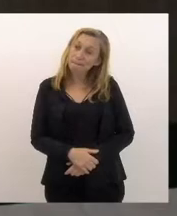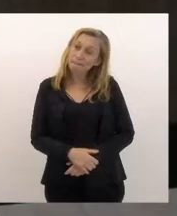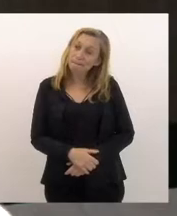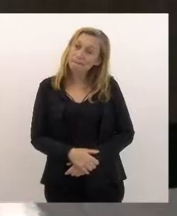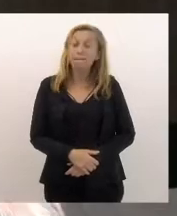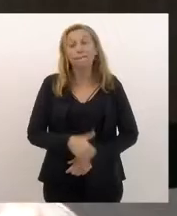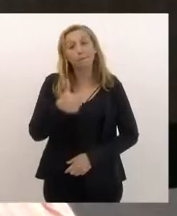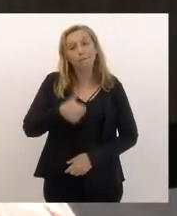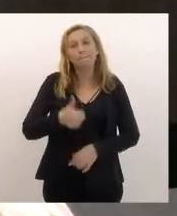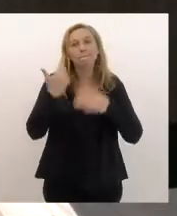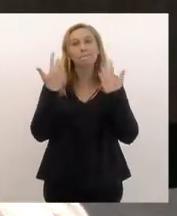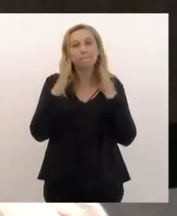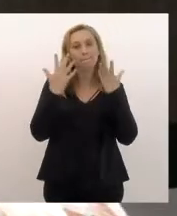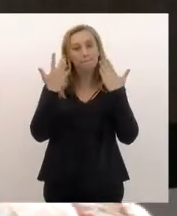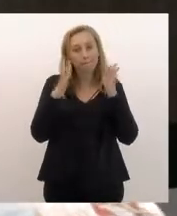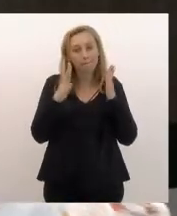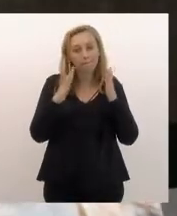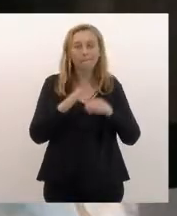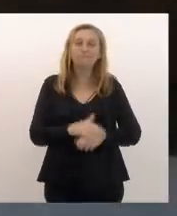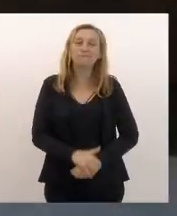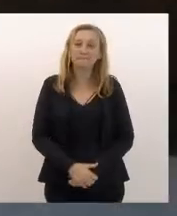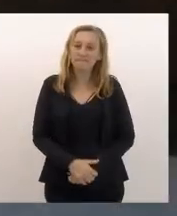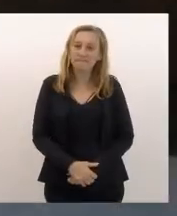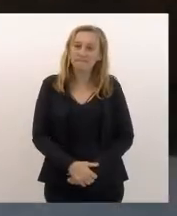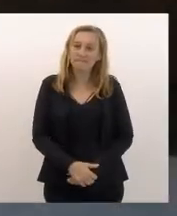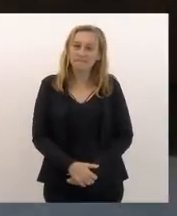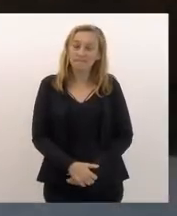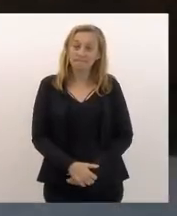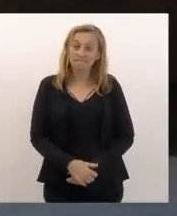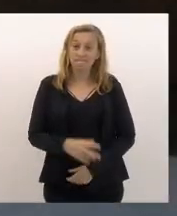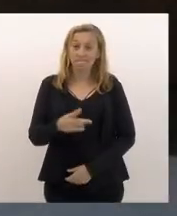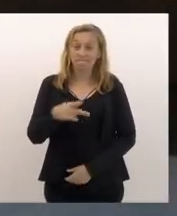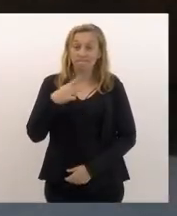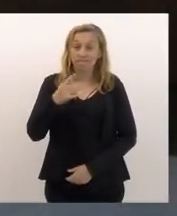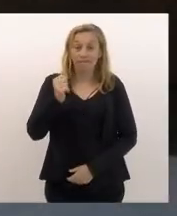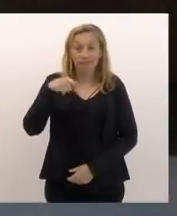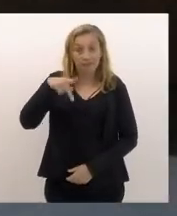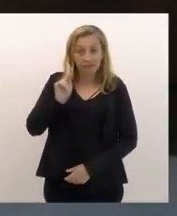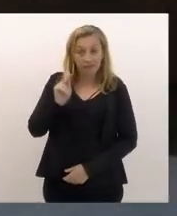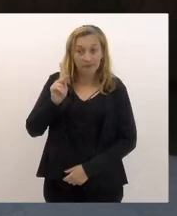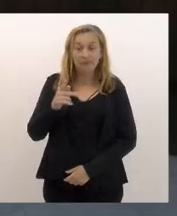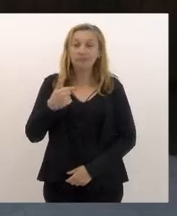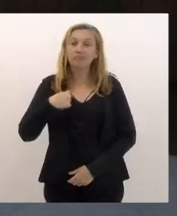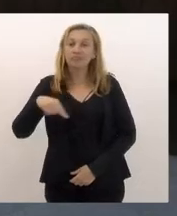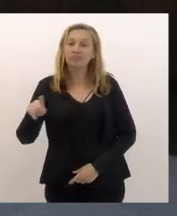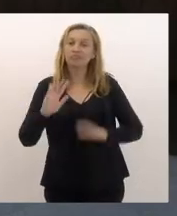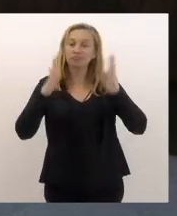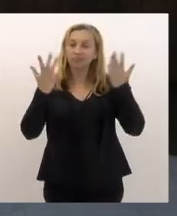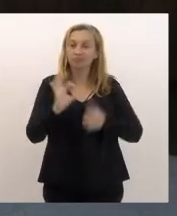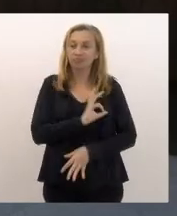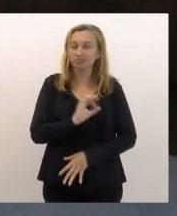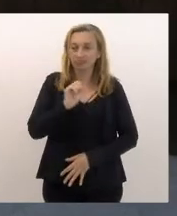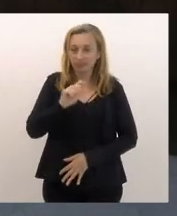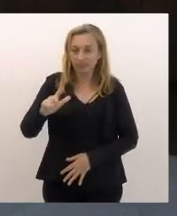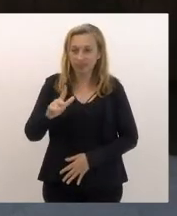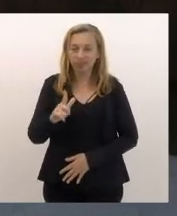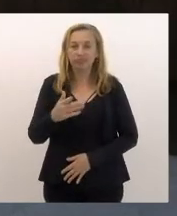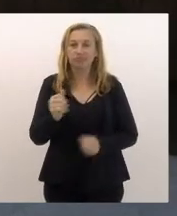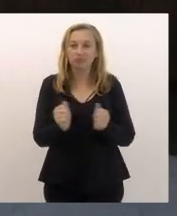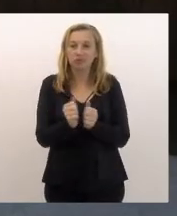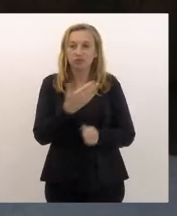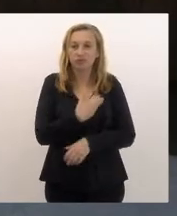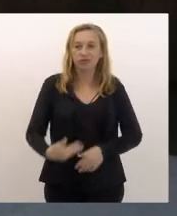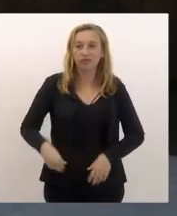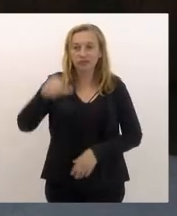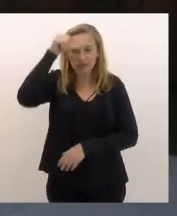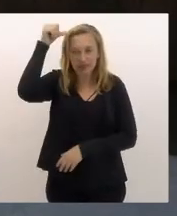em primeiro lugar, parabenizar aqui. Tive, referendando as palavras do deputado Knoploch, tive no evento da Polícia Civil com o governador Cláudio Castro. Além do